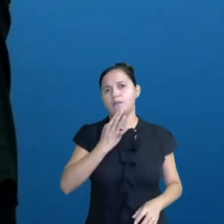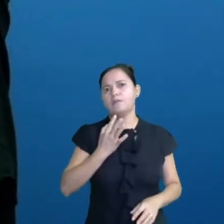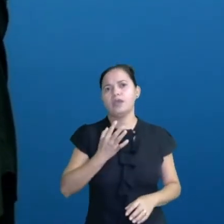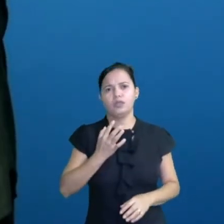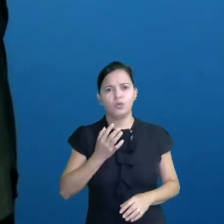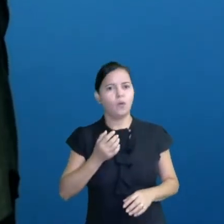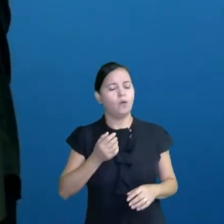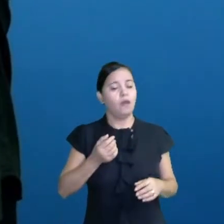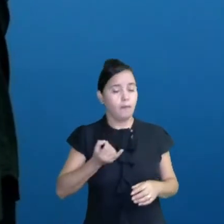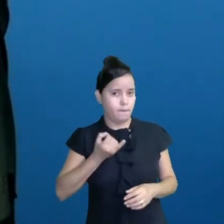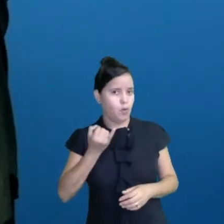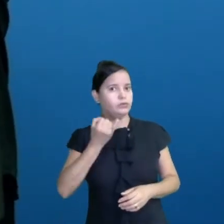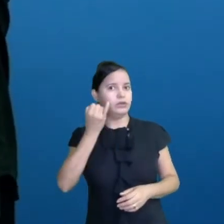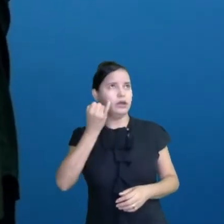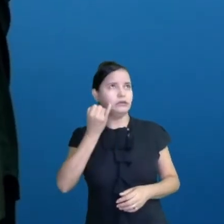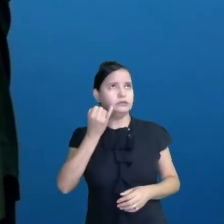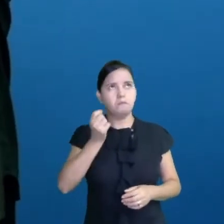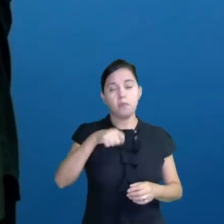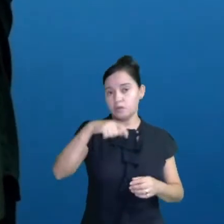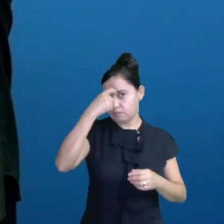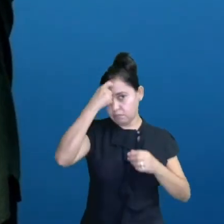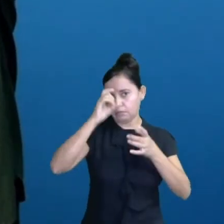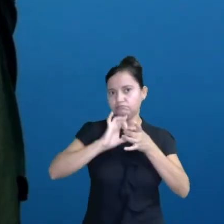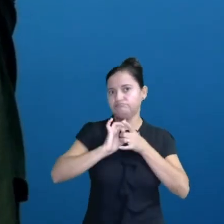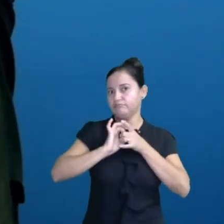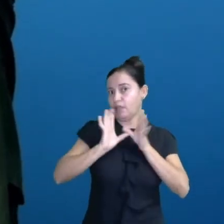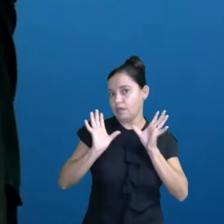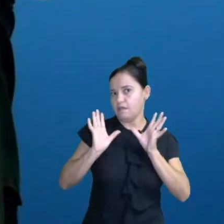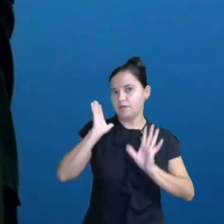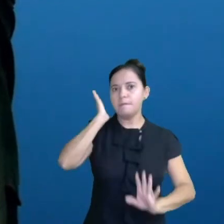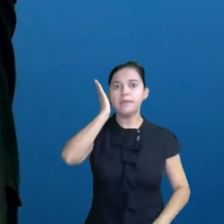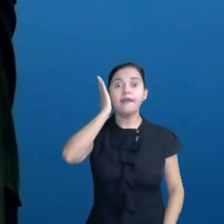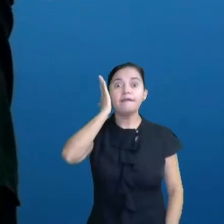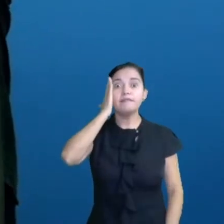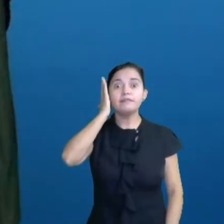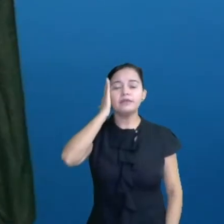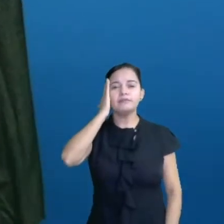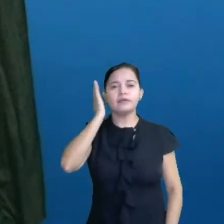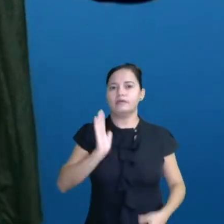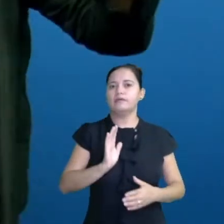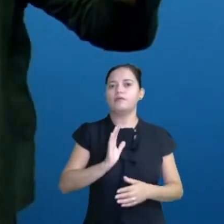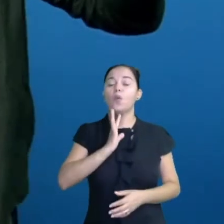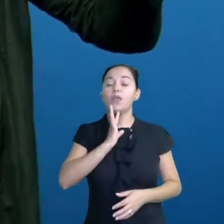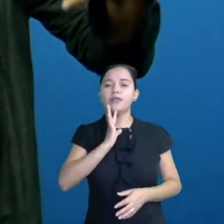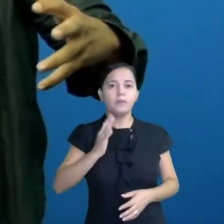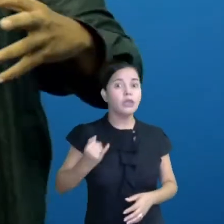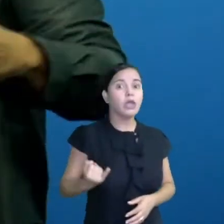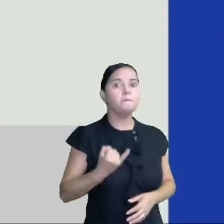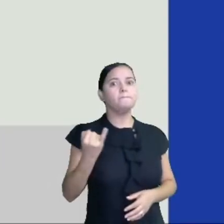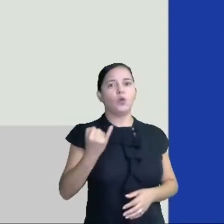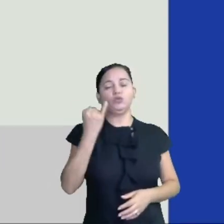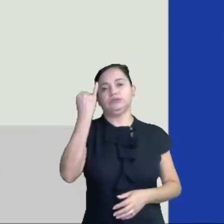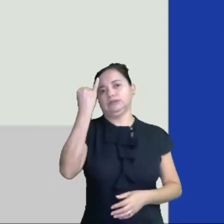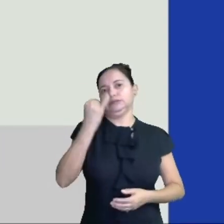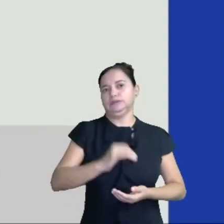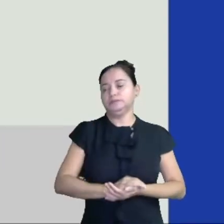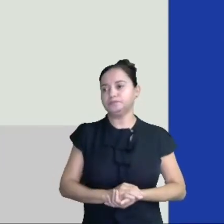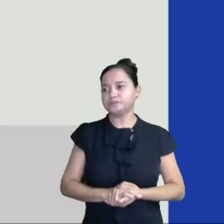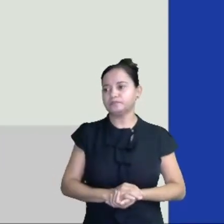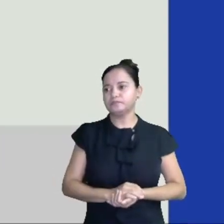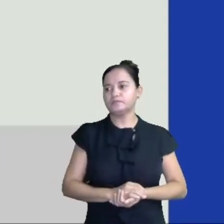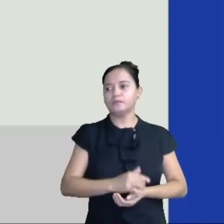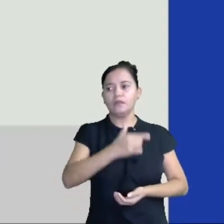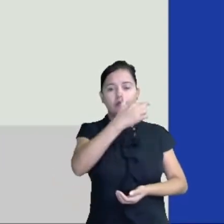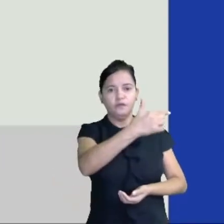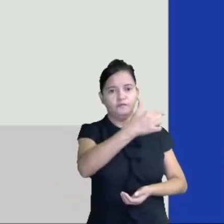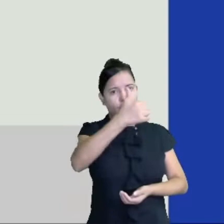papel. O conhecimento ele liberta. Tá certo, gente? Então pensa nisso. O conhecimento ele é poder.